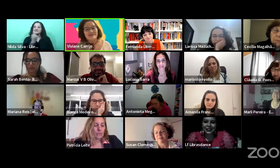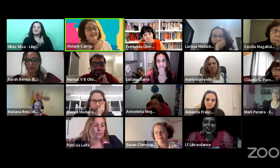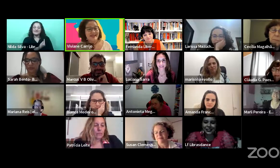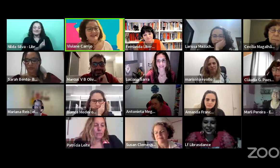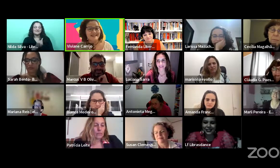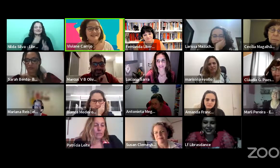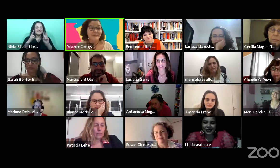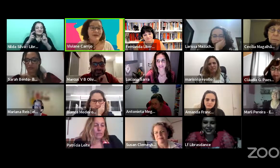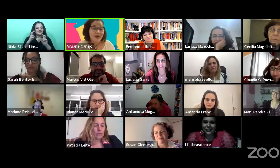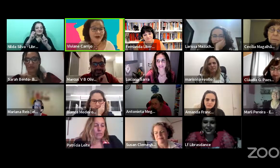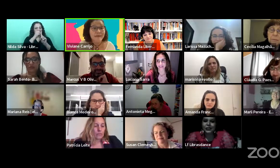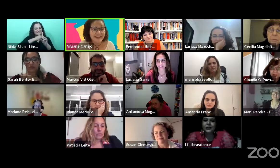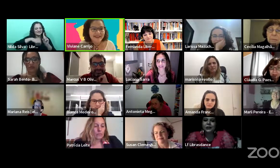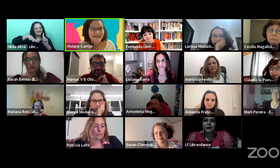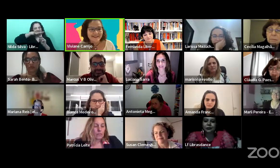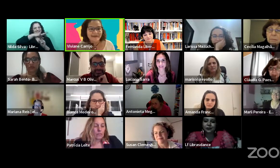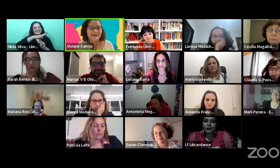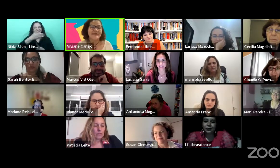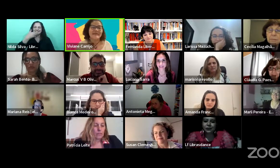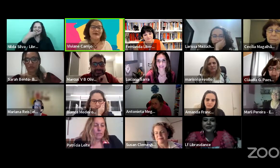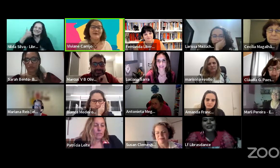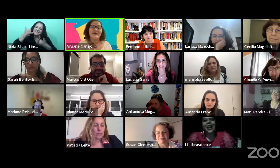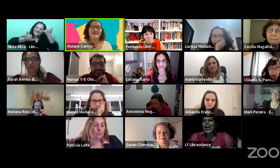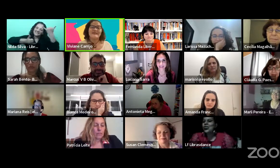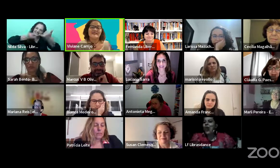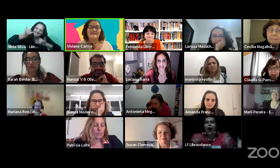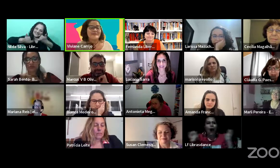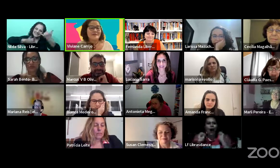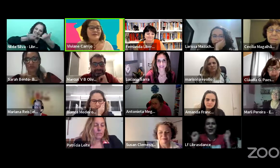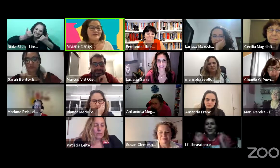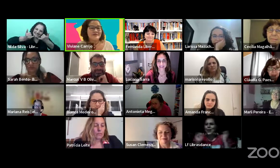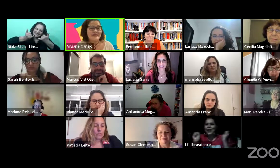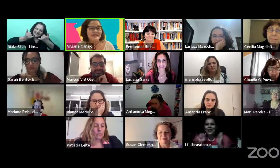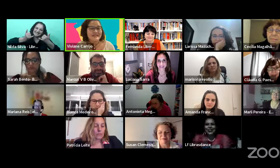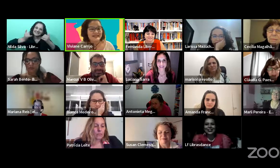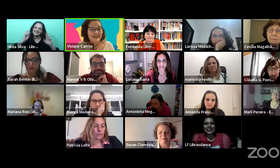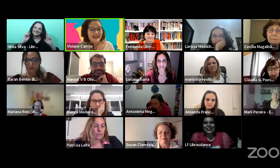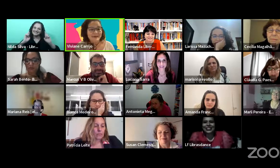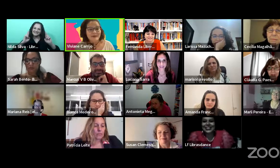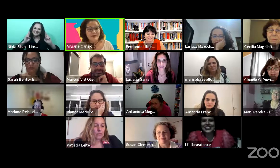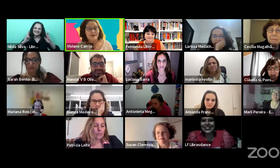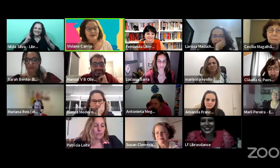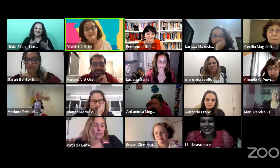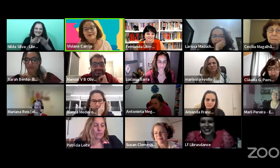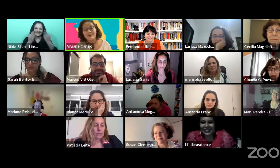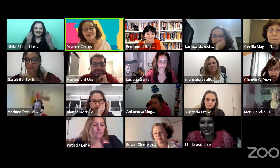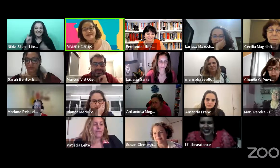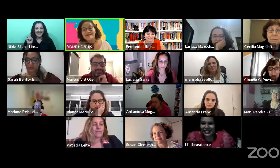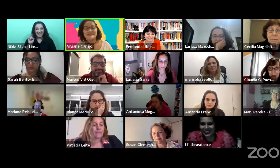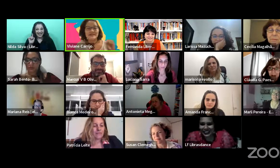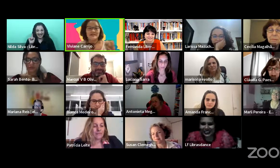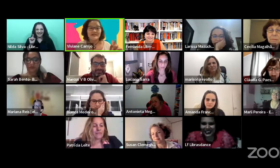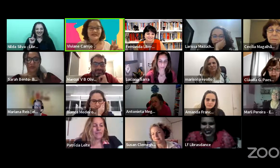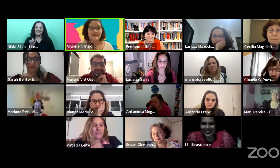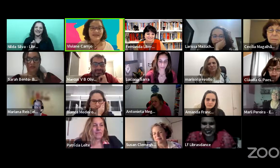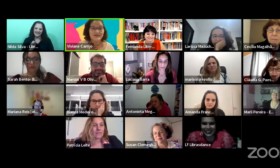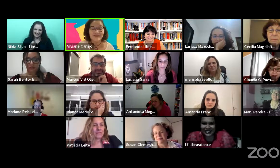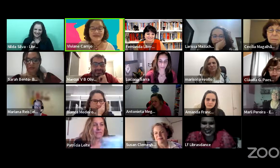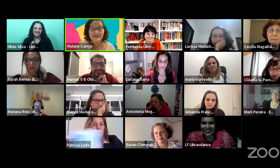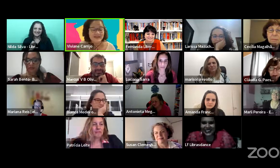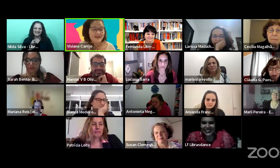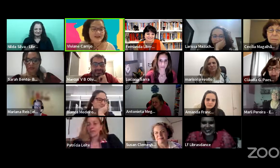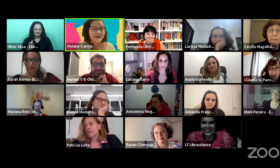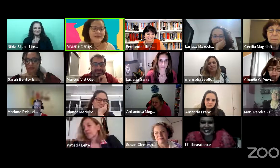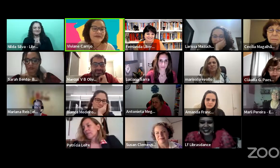nossa sociedade, e o melhor, brincando. Então, nós esperamos vocês lá, qualquer coisa, estamos aí,